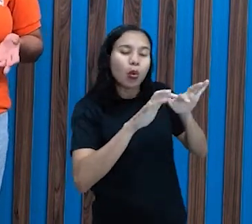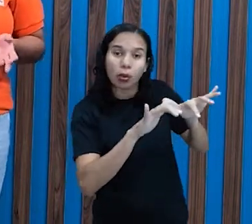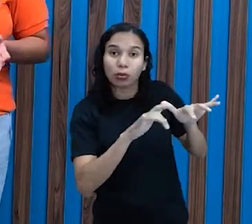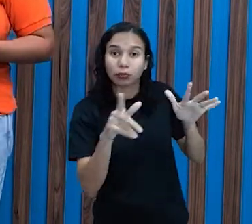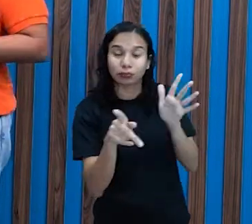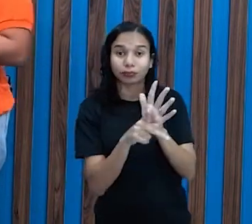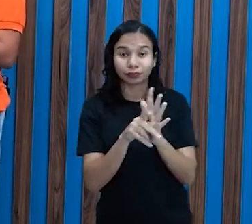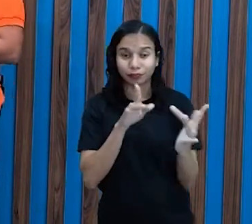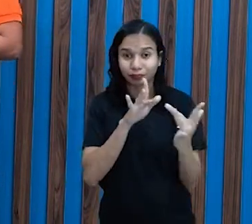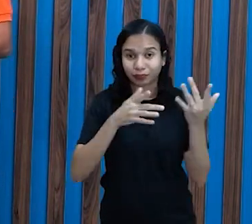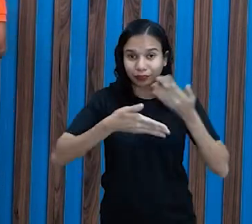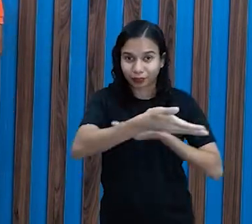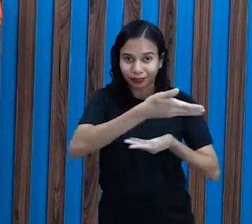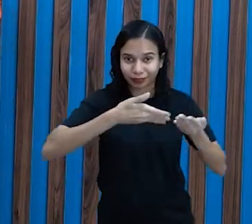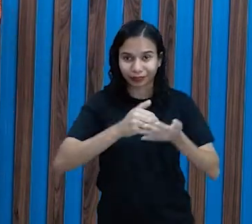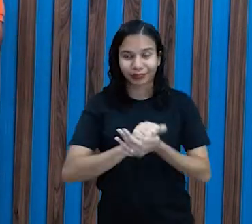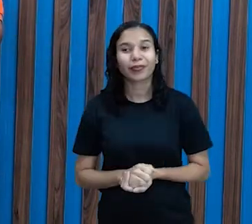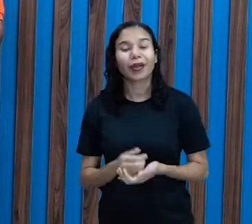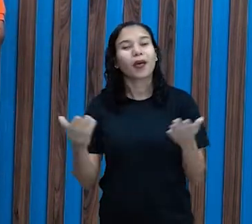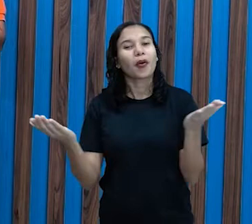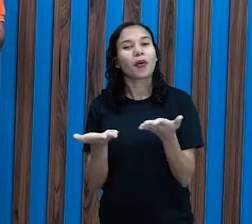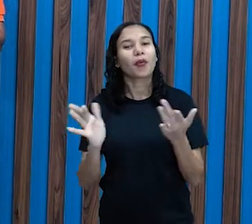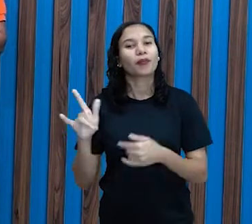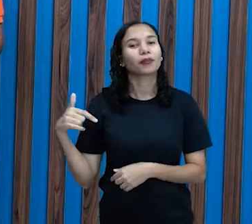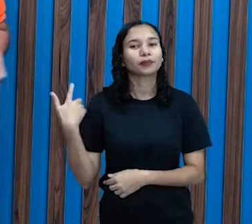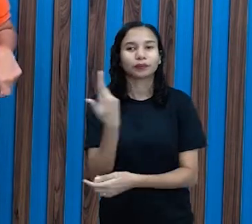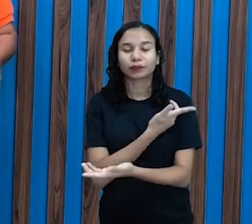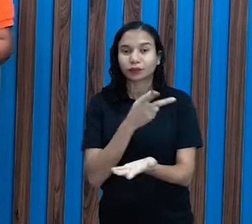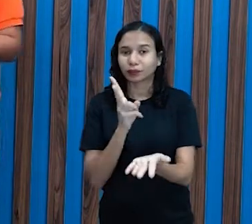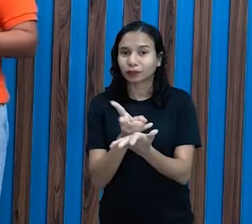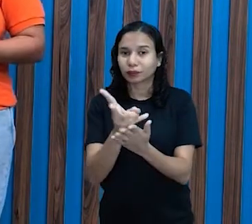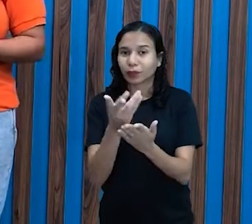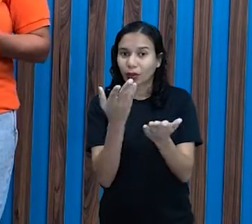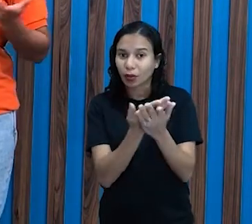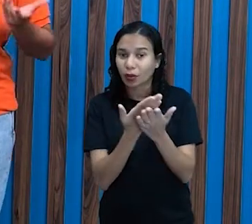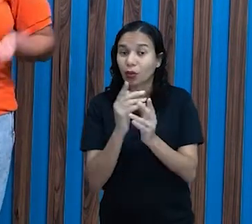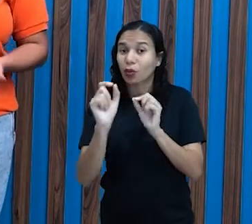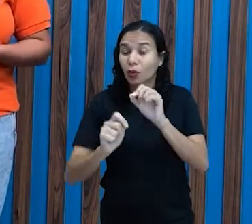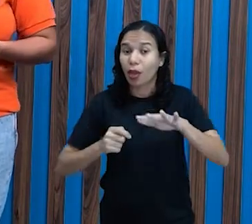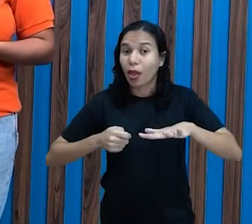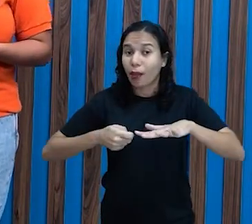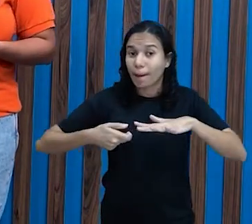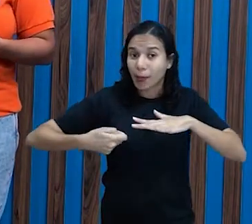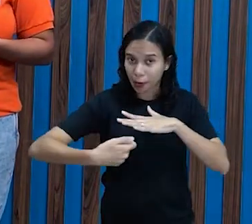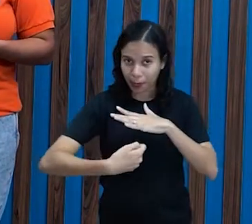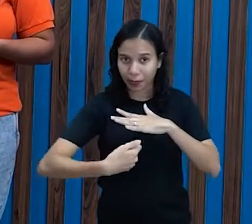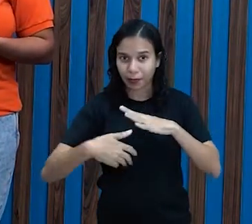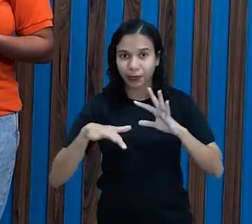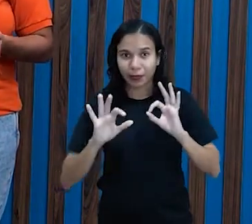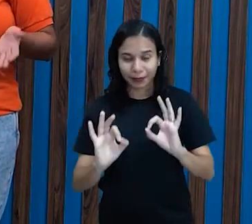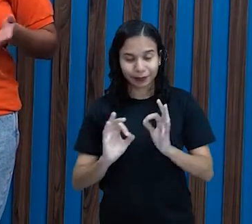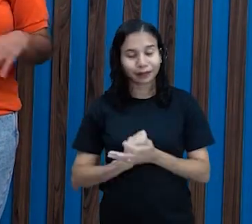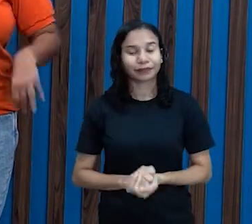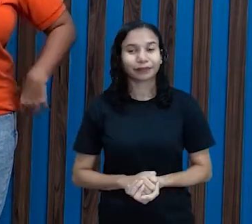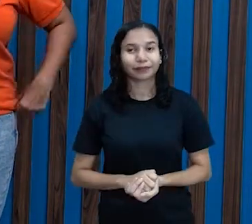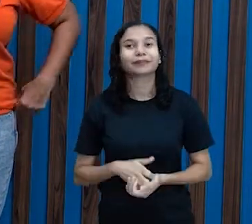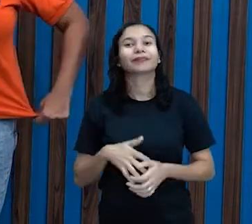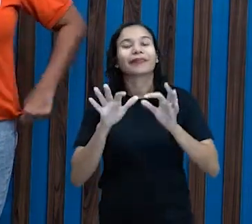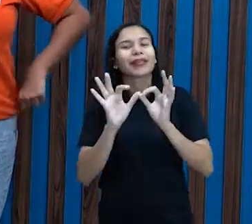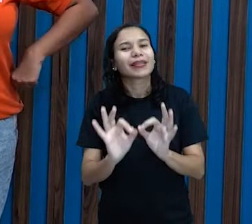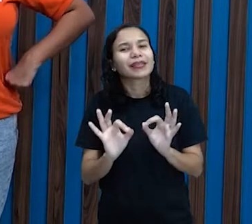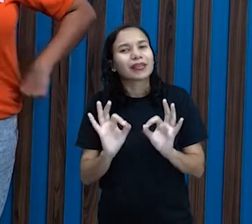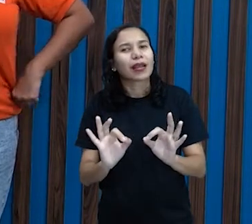interação. E hoje a gente vai continuar estudando o quê? As fake news. Tá?